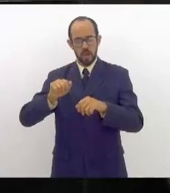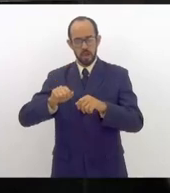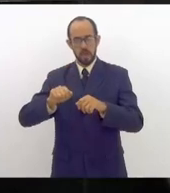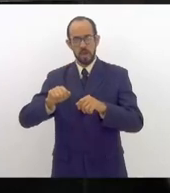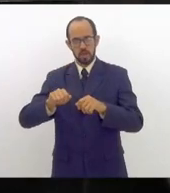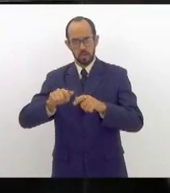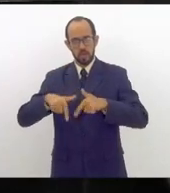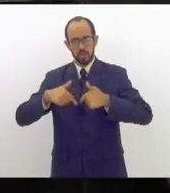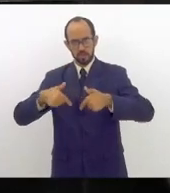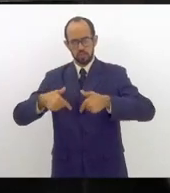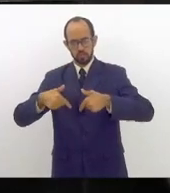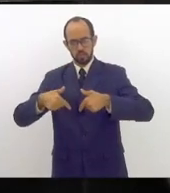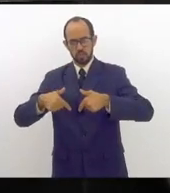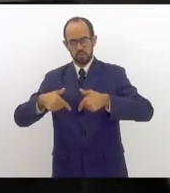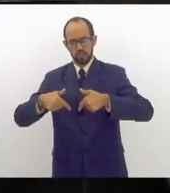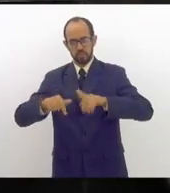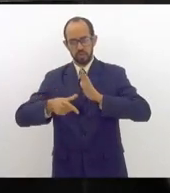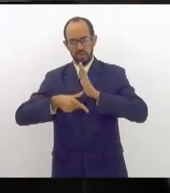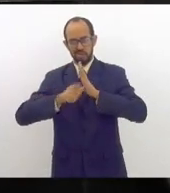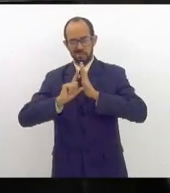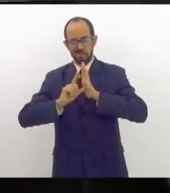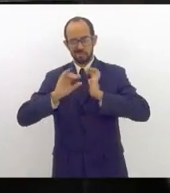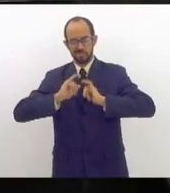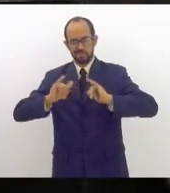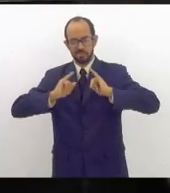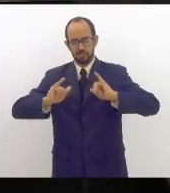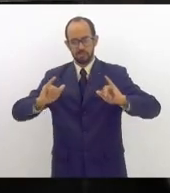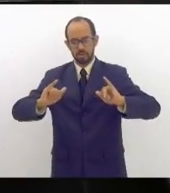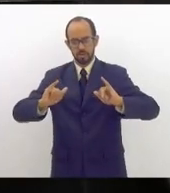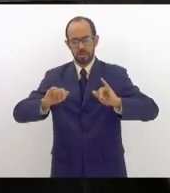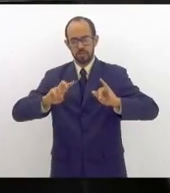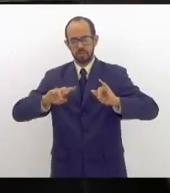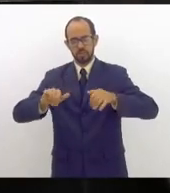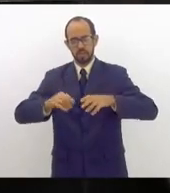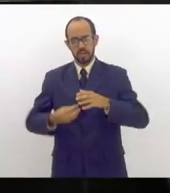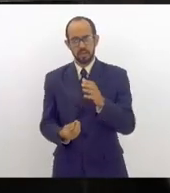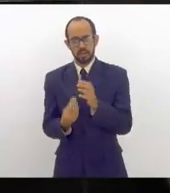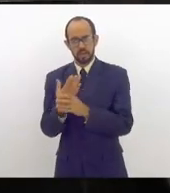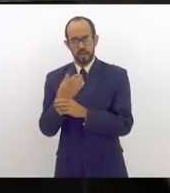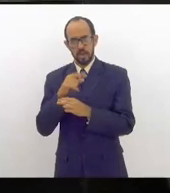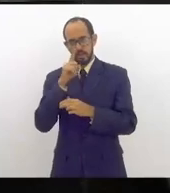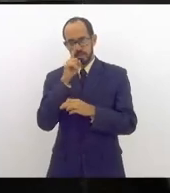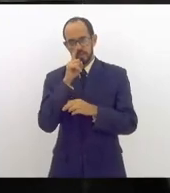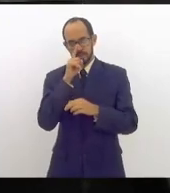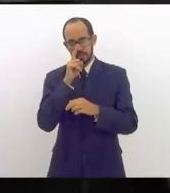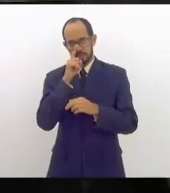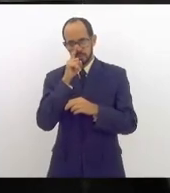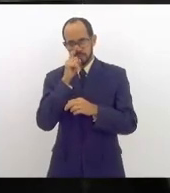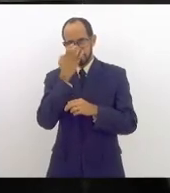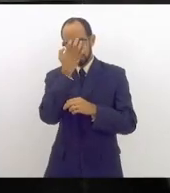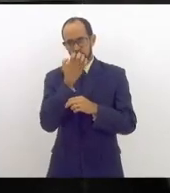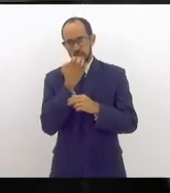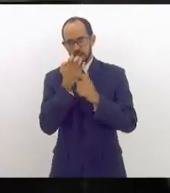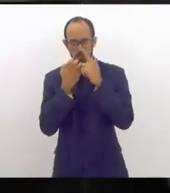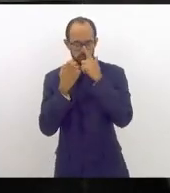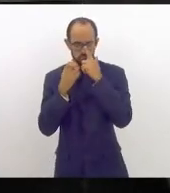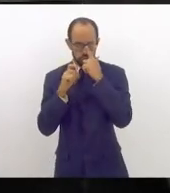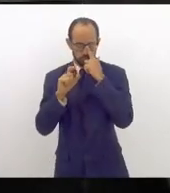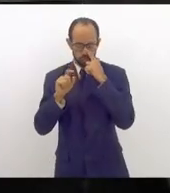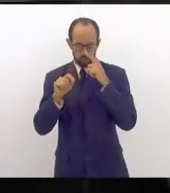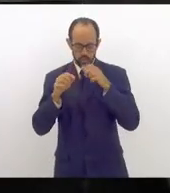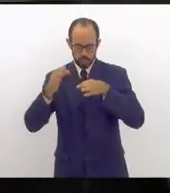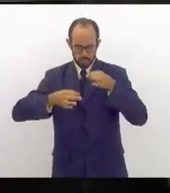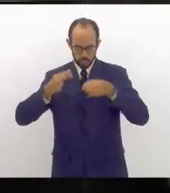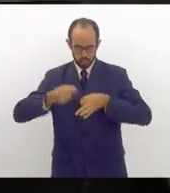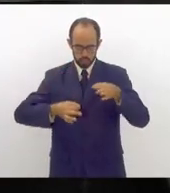com ações pré-campanhas que vão gerar riscos concretos à